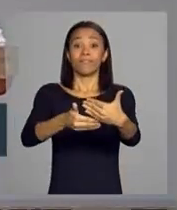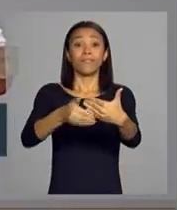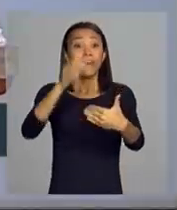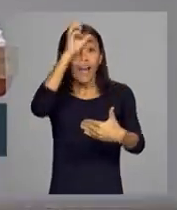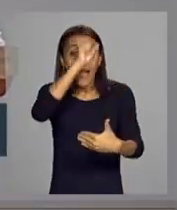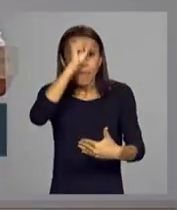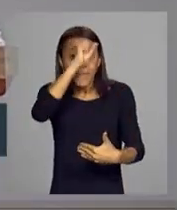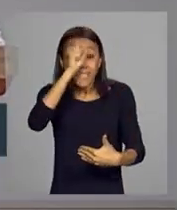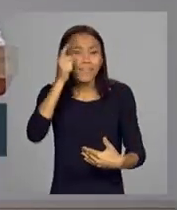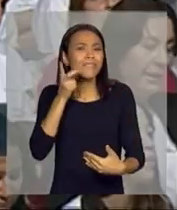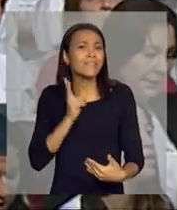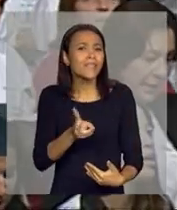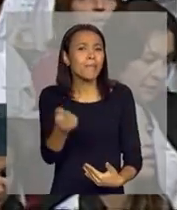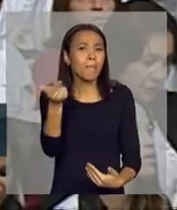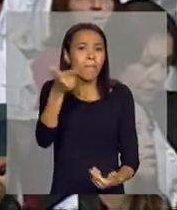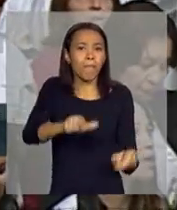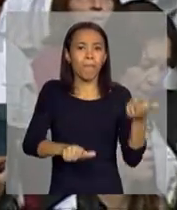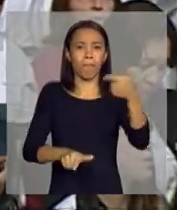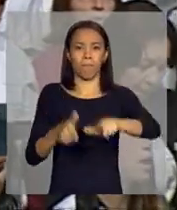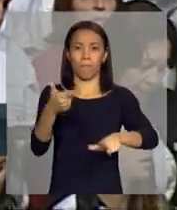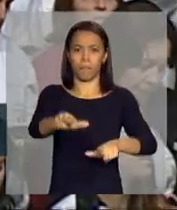aprendendo sempre mais.